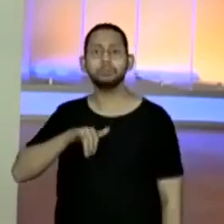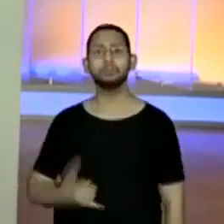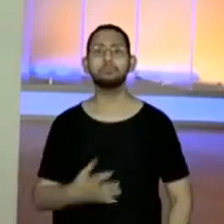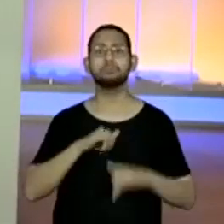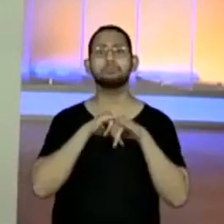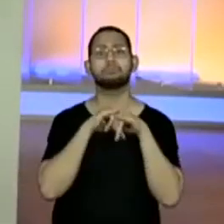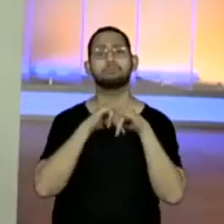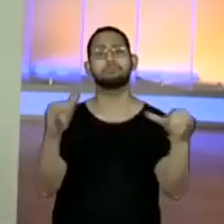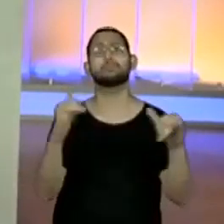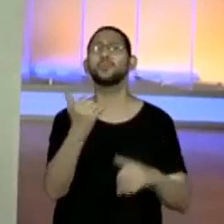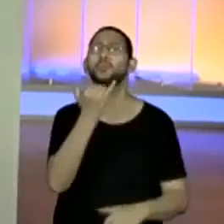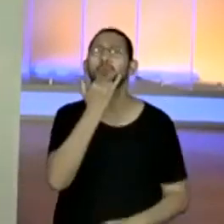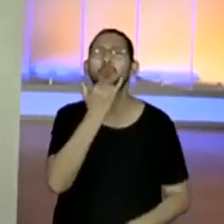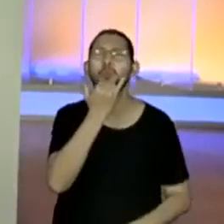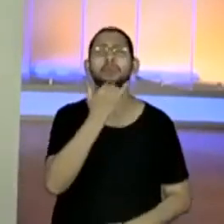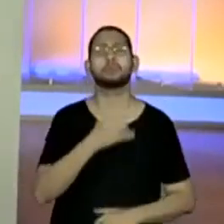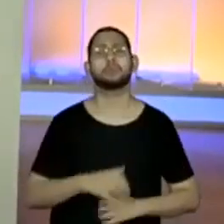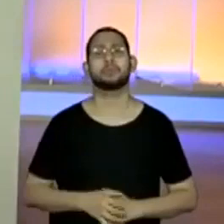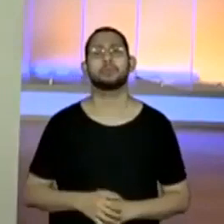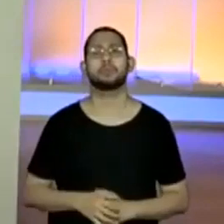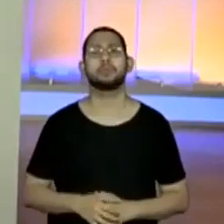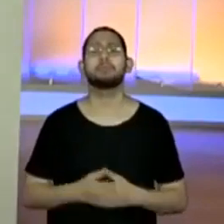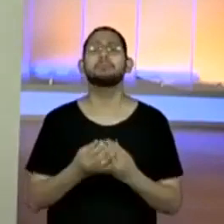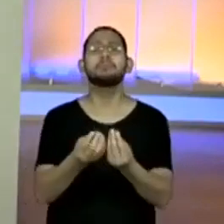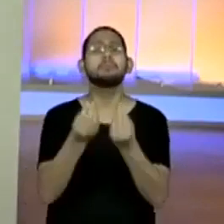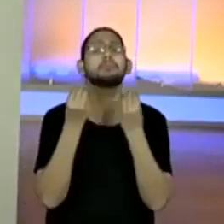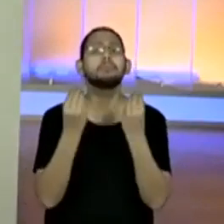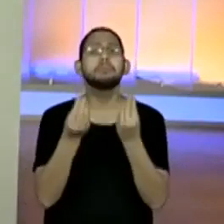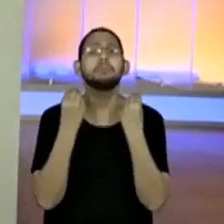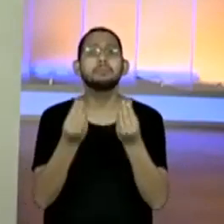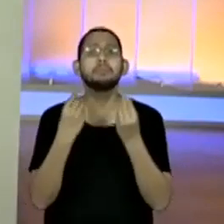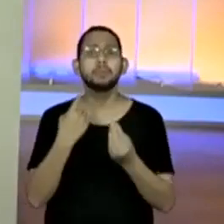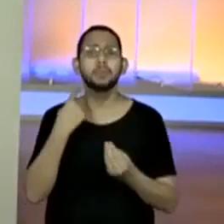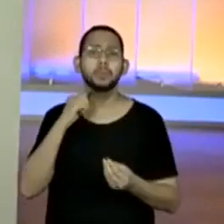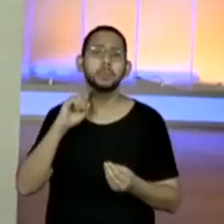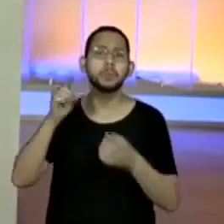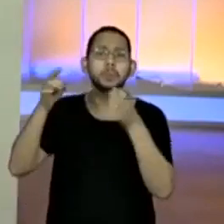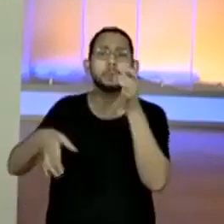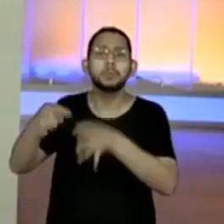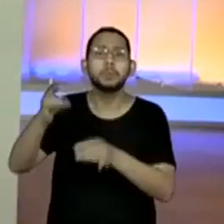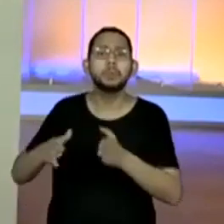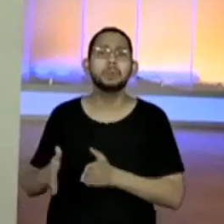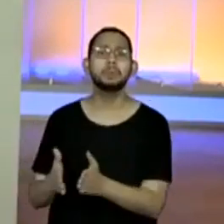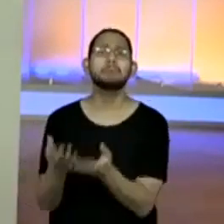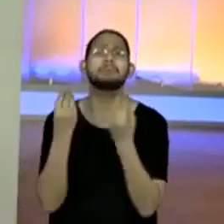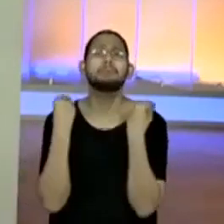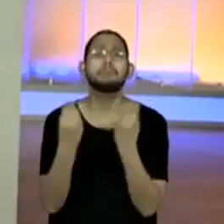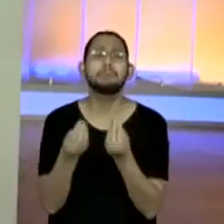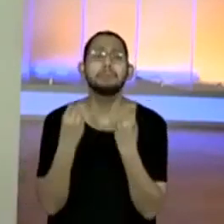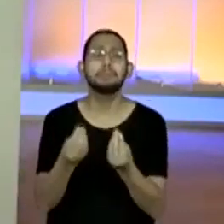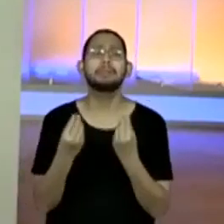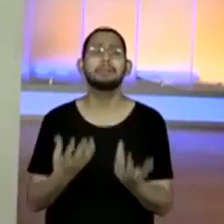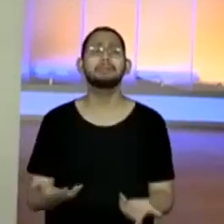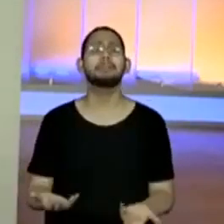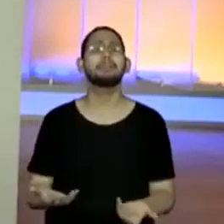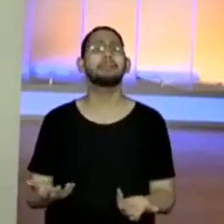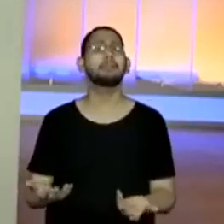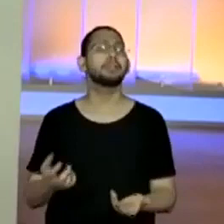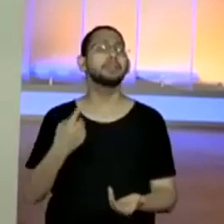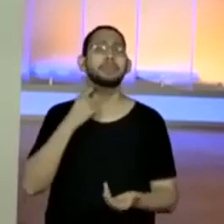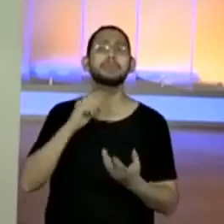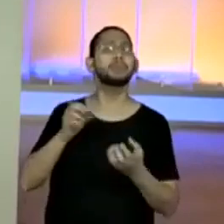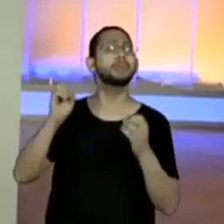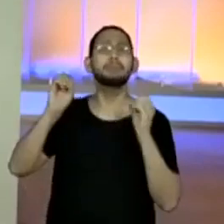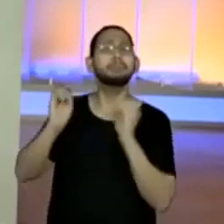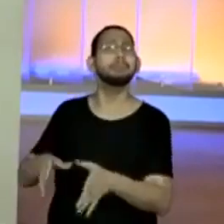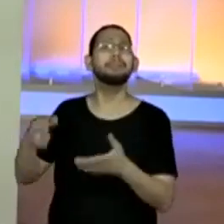1000 desculpas. Gente, para que poluir o rio? Para quê? Em certa medida, nós somos responsáveis quando